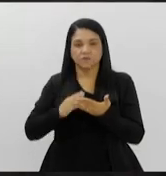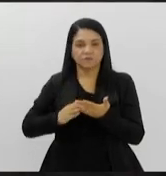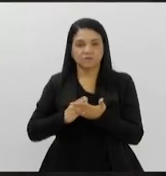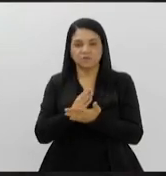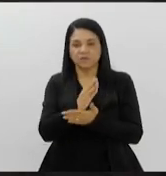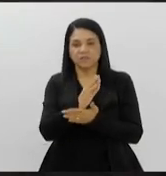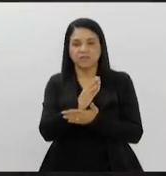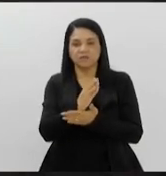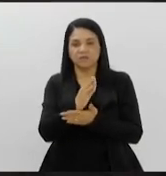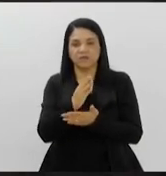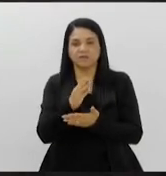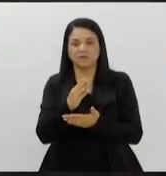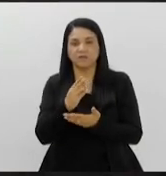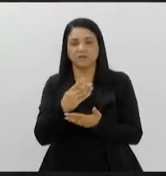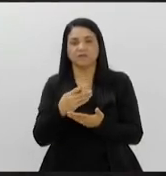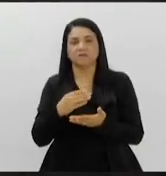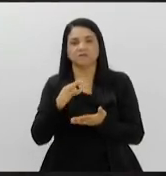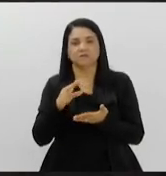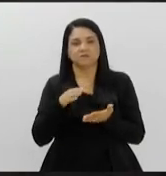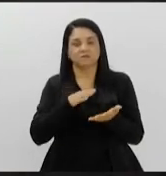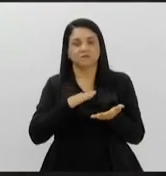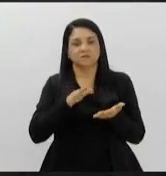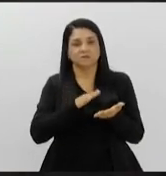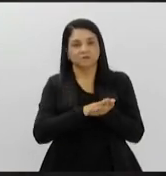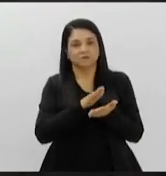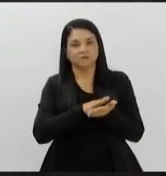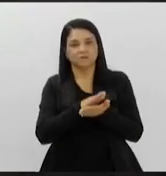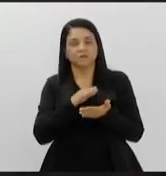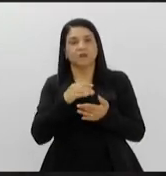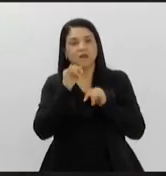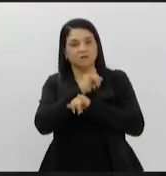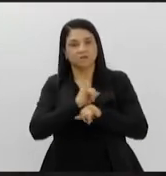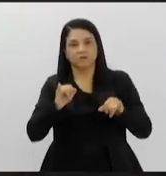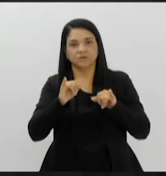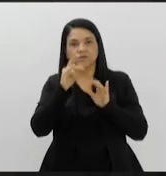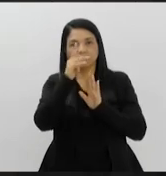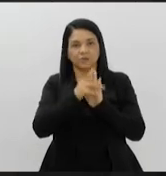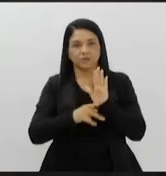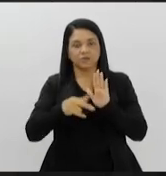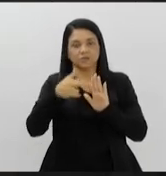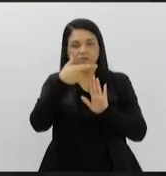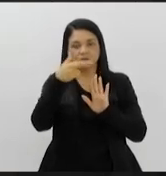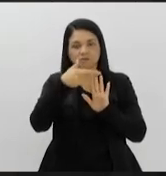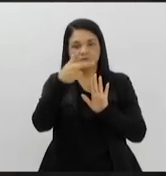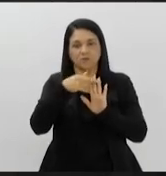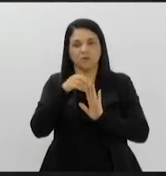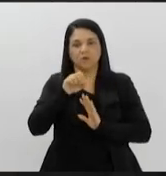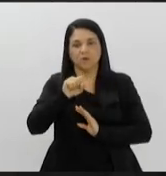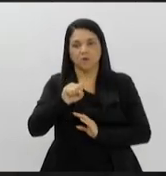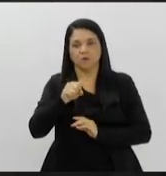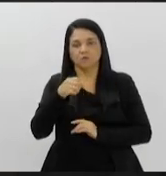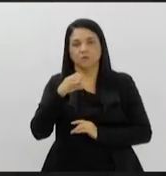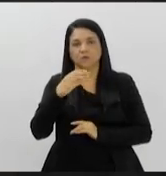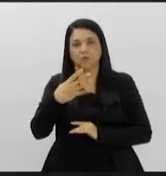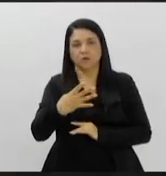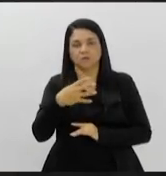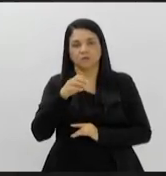estão. Aprovado, vai à promulgação. Anuncio, projeto de resolução número